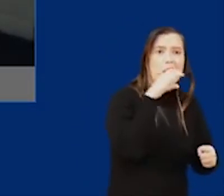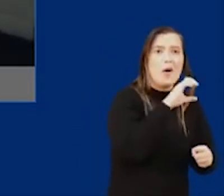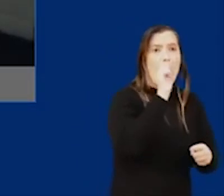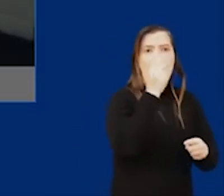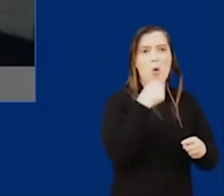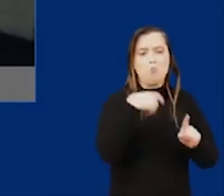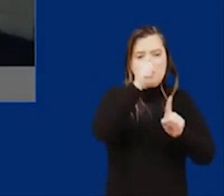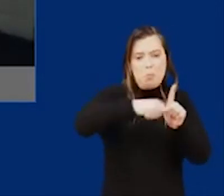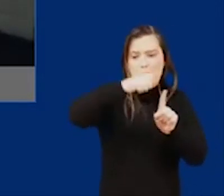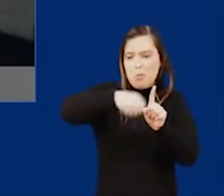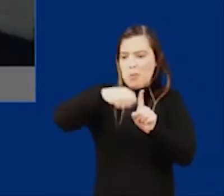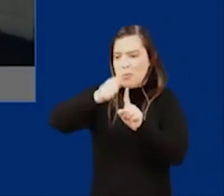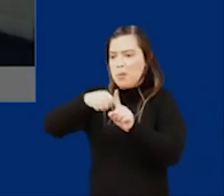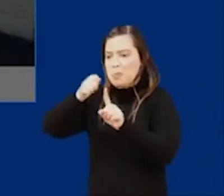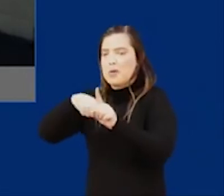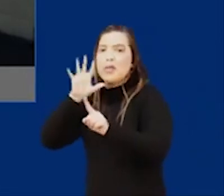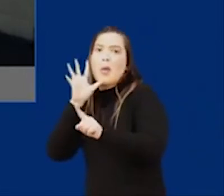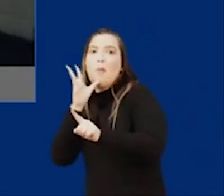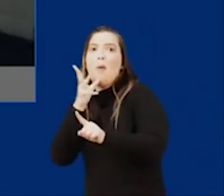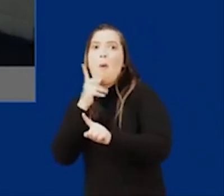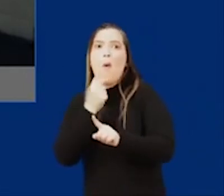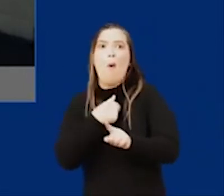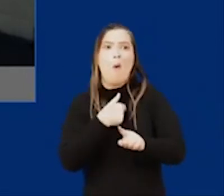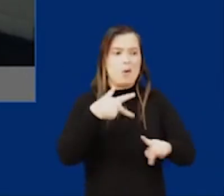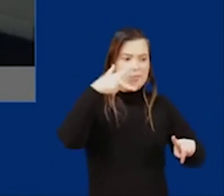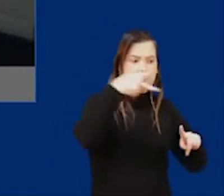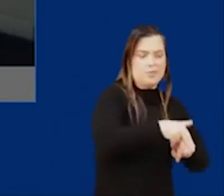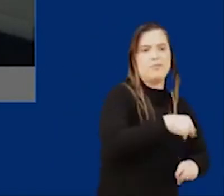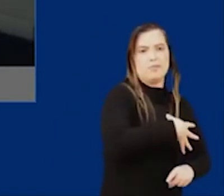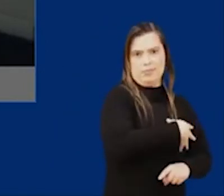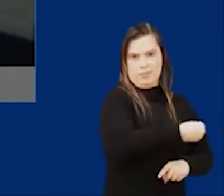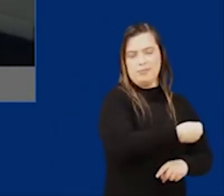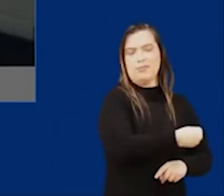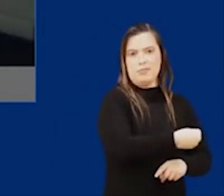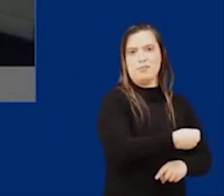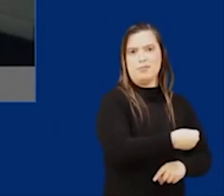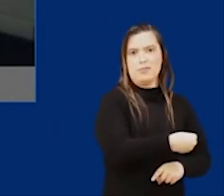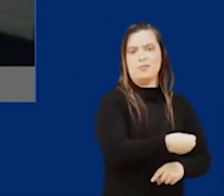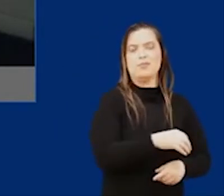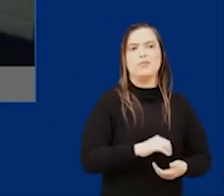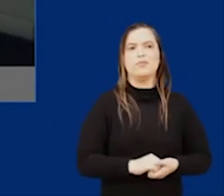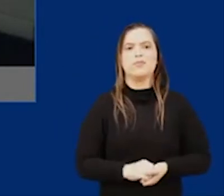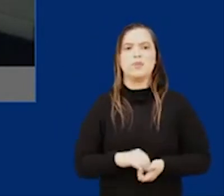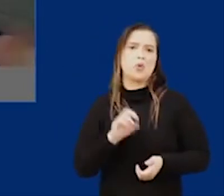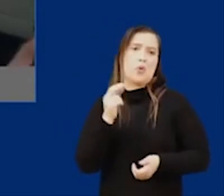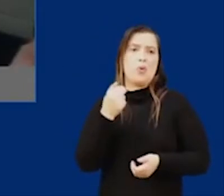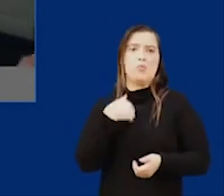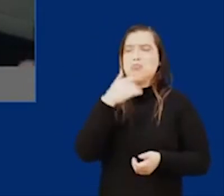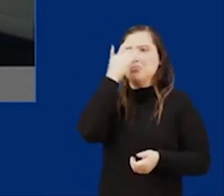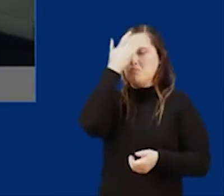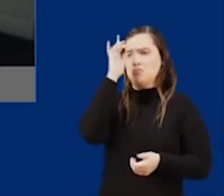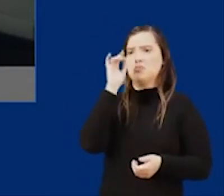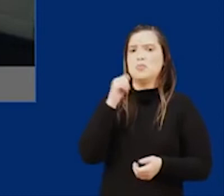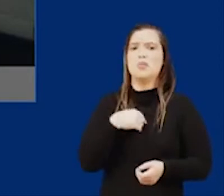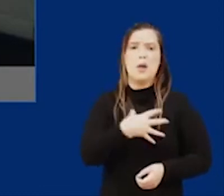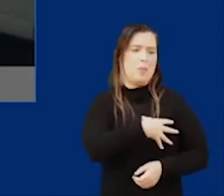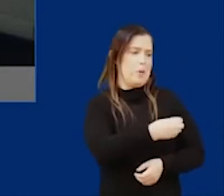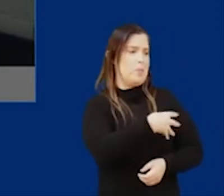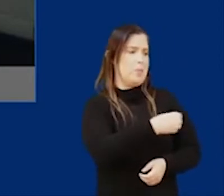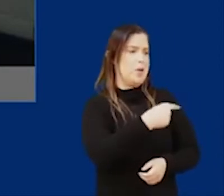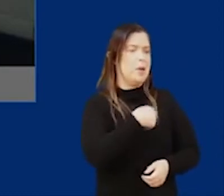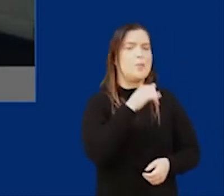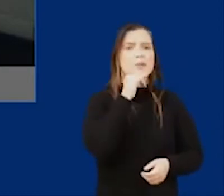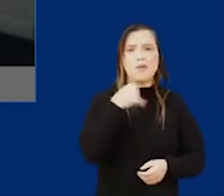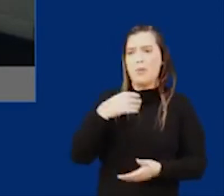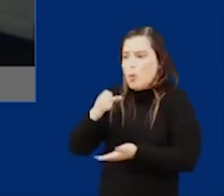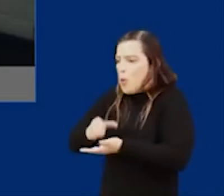e antecipar esse período, e cortar esse período que ele deveria continuar mamando, ou não, tem mãe que fala, não, meu filho mama mamadeira e mama no